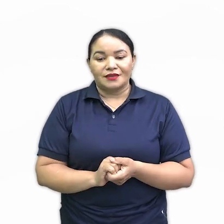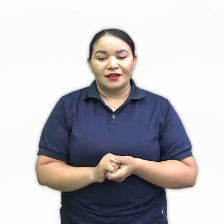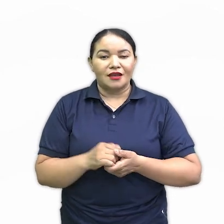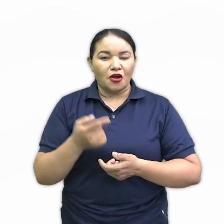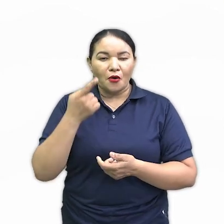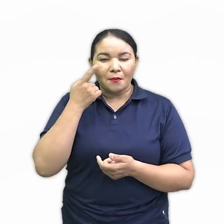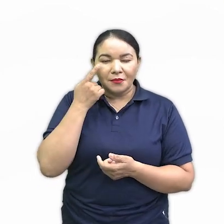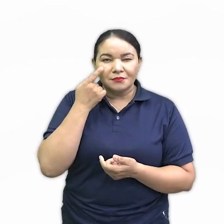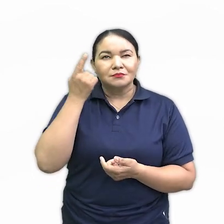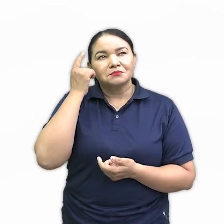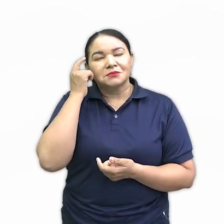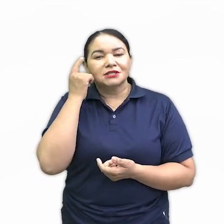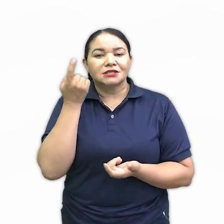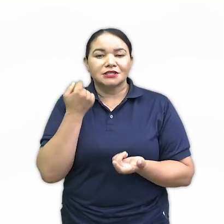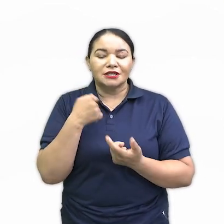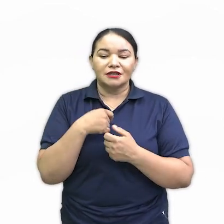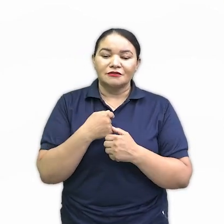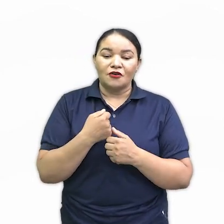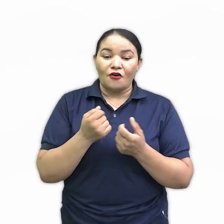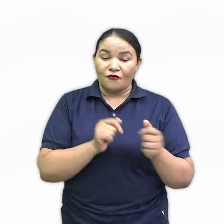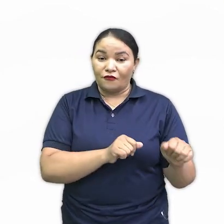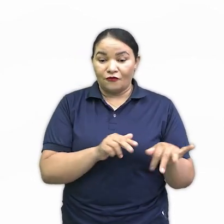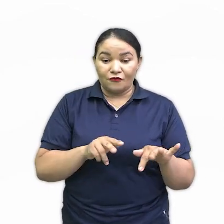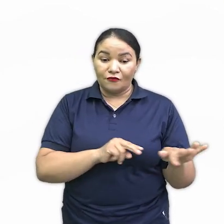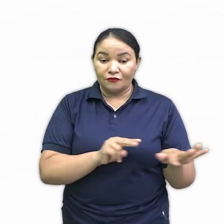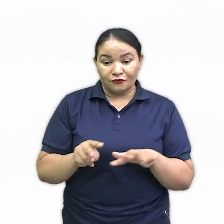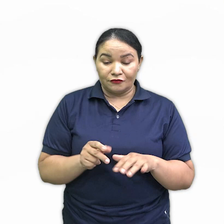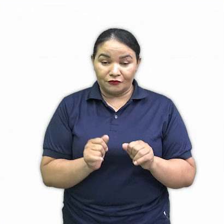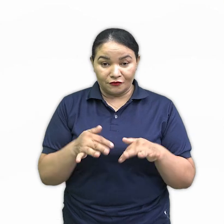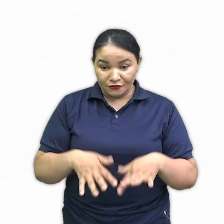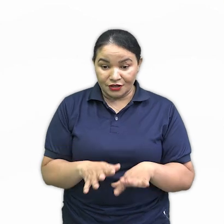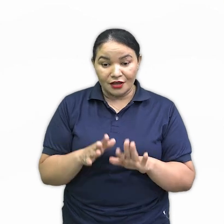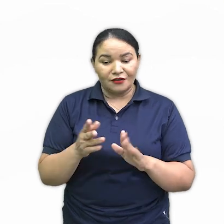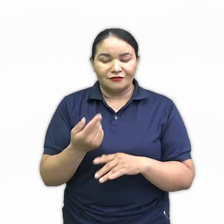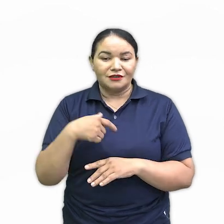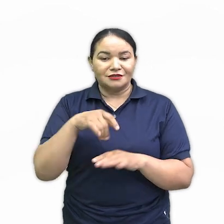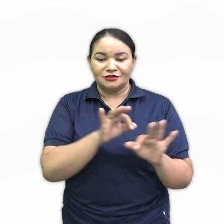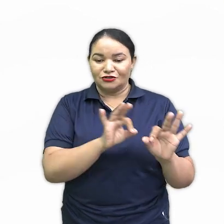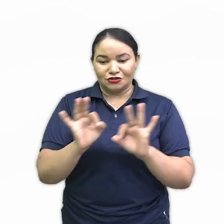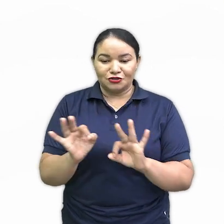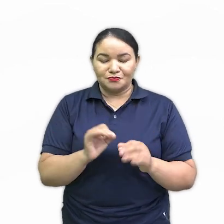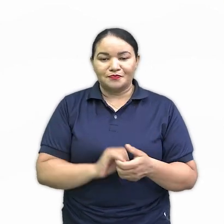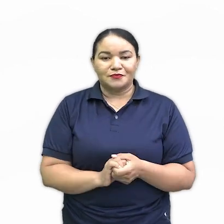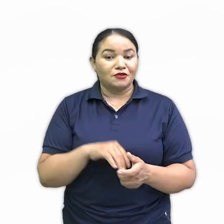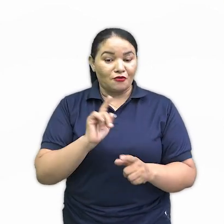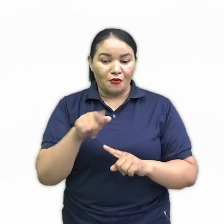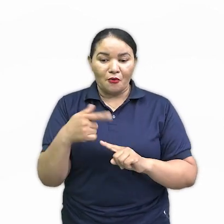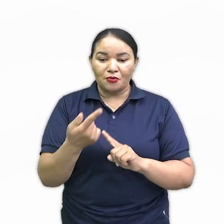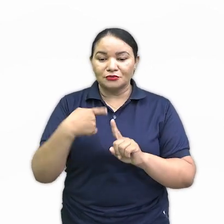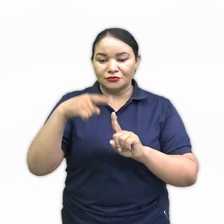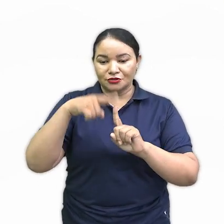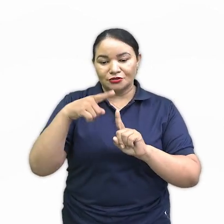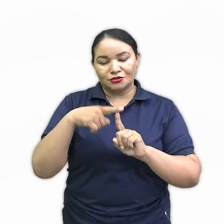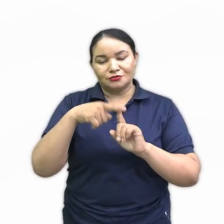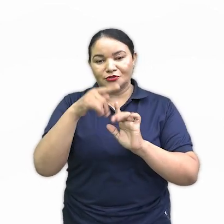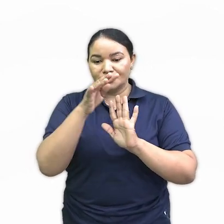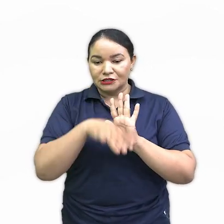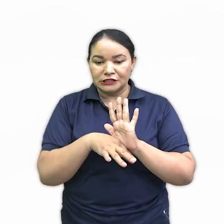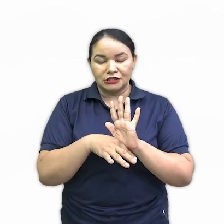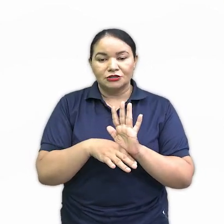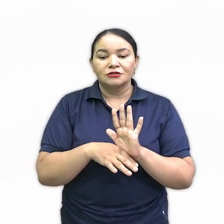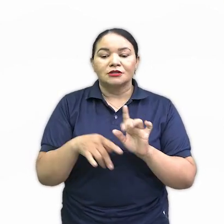em assistir nesse final de semana. Então, temos aqui mais um tipo de texto, né? Esse gênero